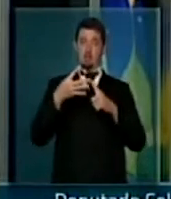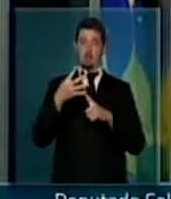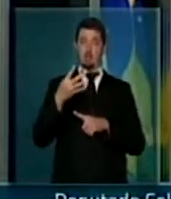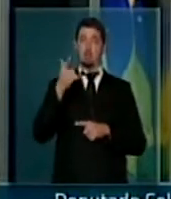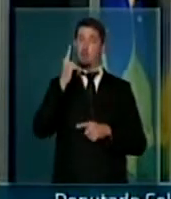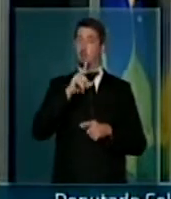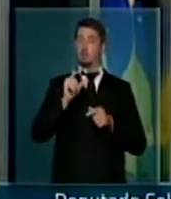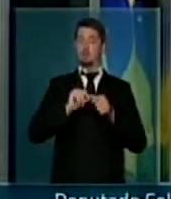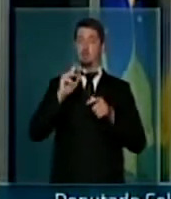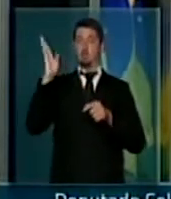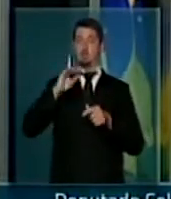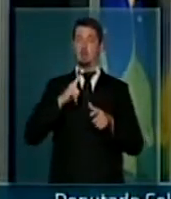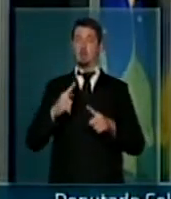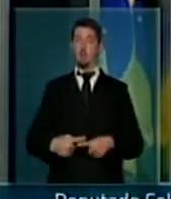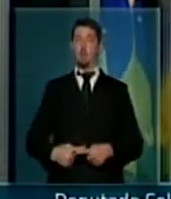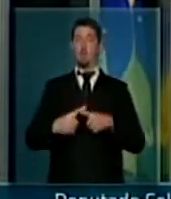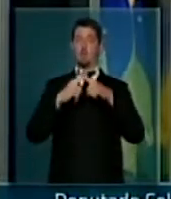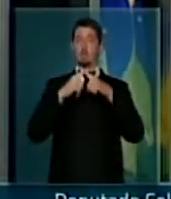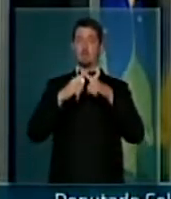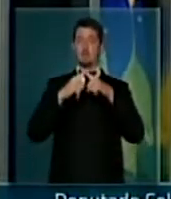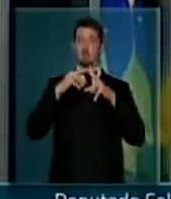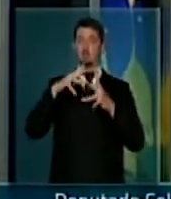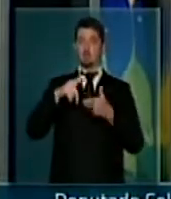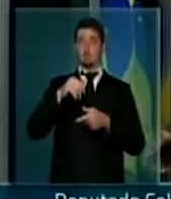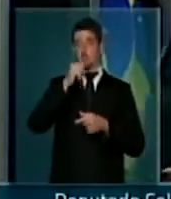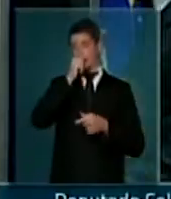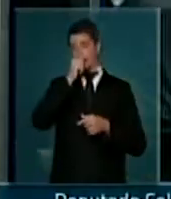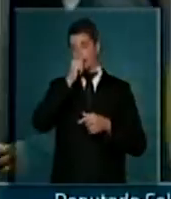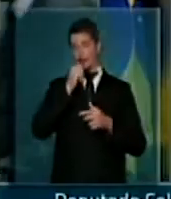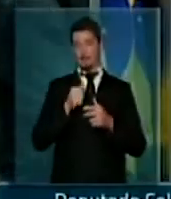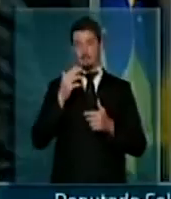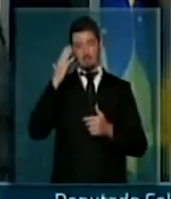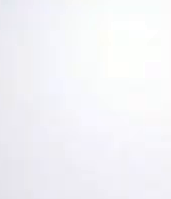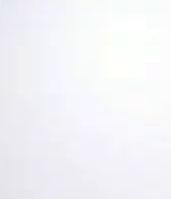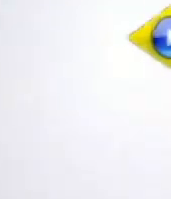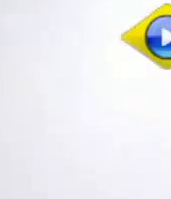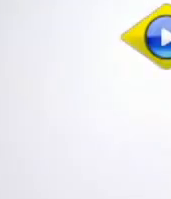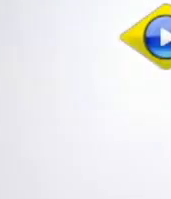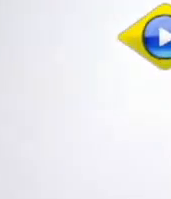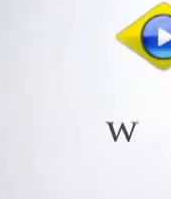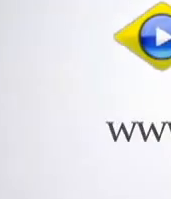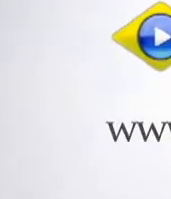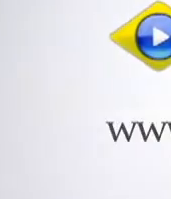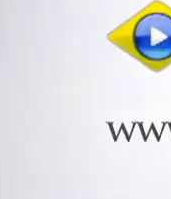para tornar o Brasil mais competitivo perante o mundo globalizado. Muito obrigado.